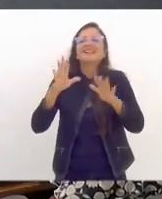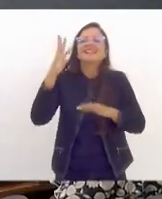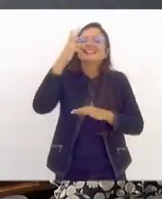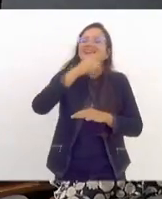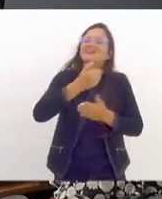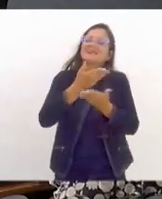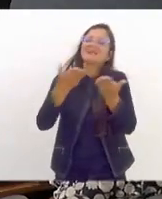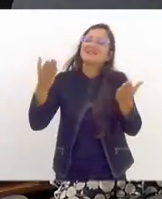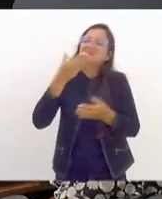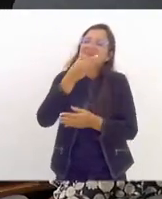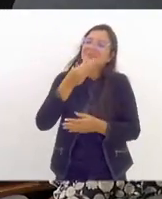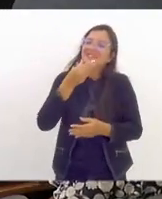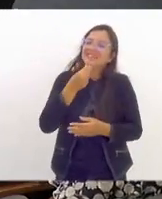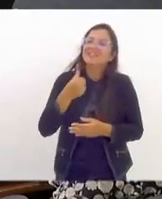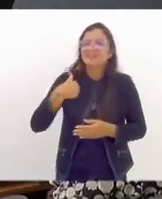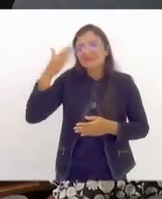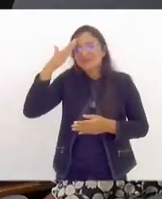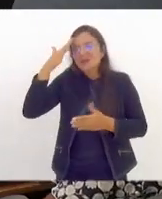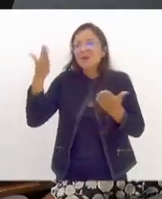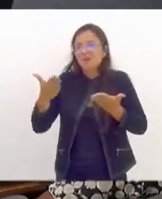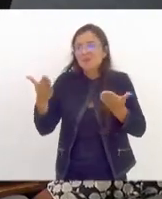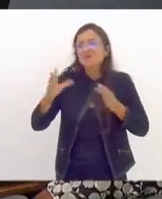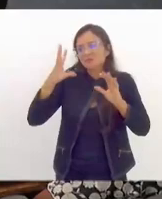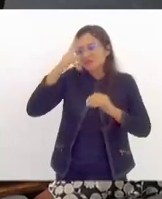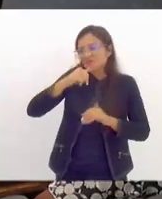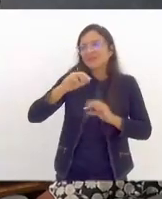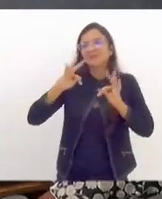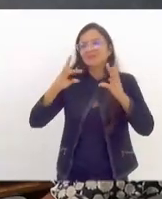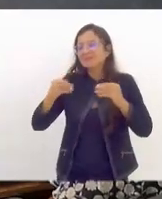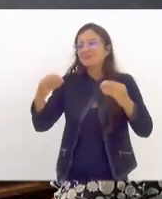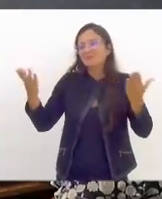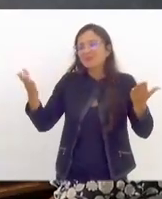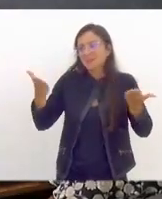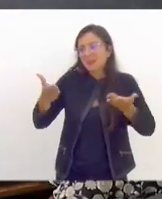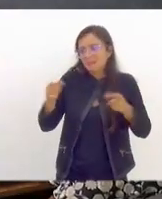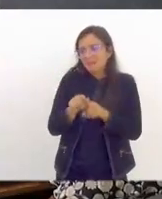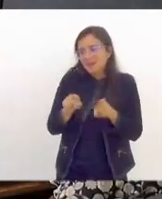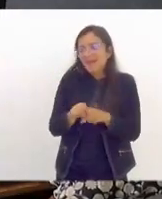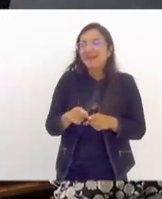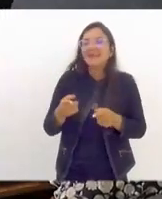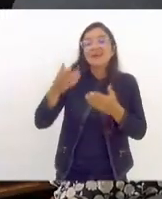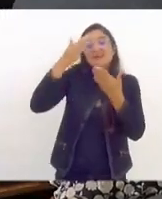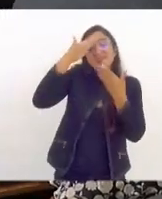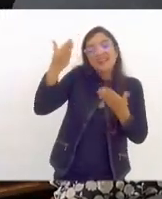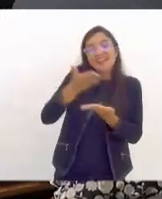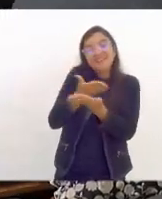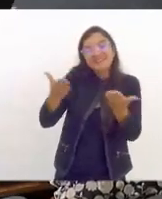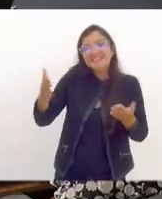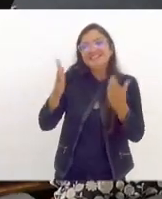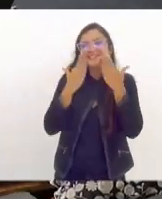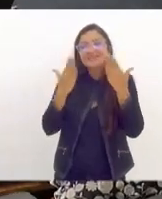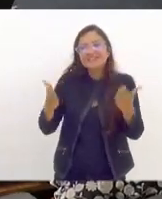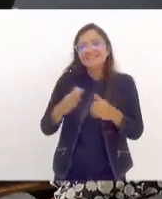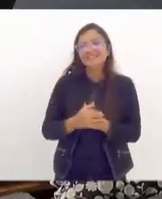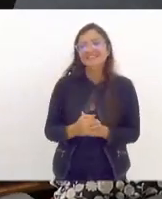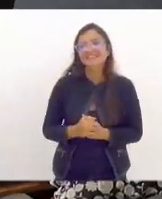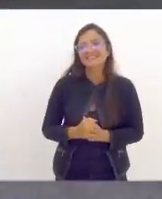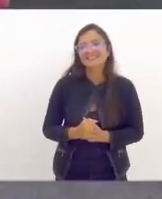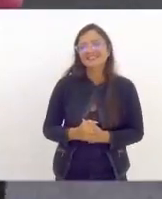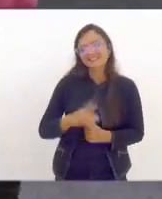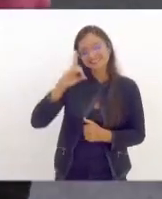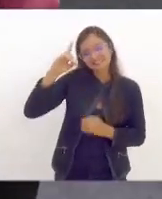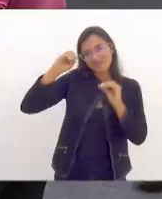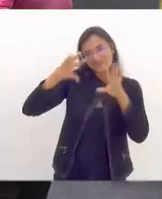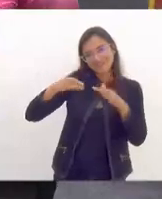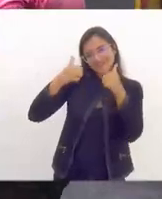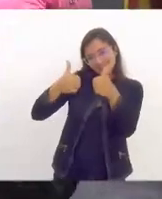eu sei que tem muita gente para fazer muita coisa bonita aqui muito obrigada a todos vocês por essa apresentação valeu mesmo fique com Deus